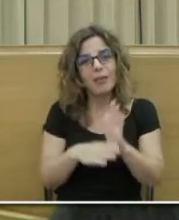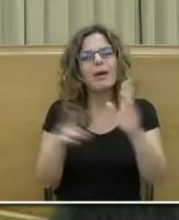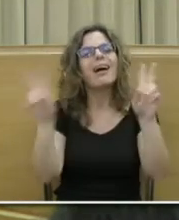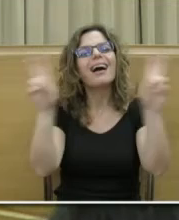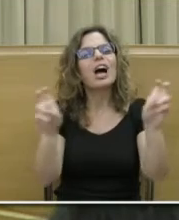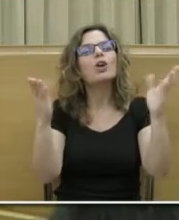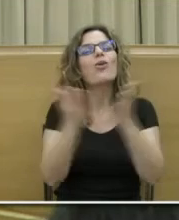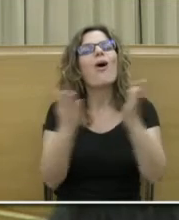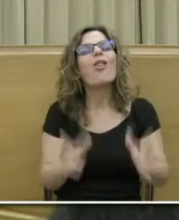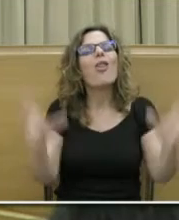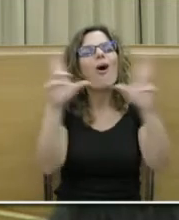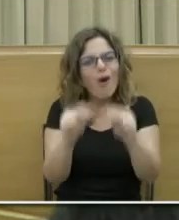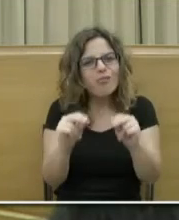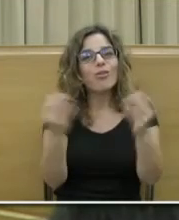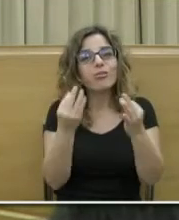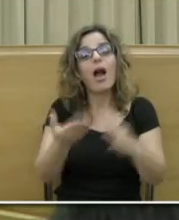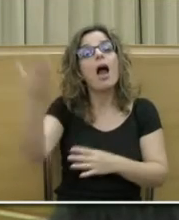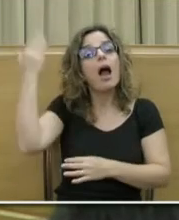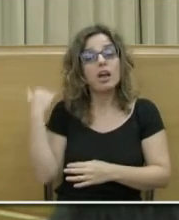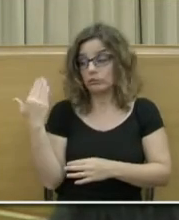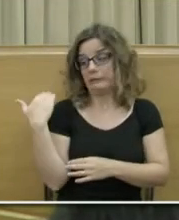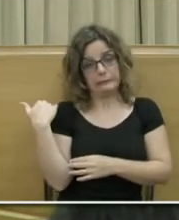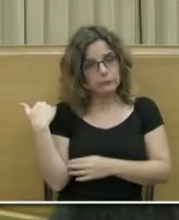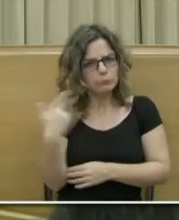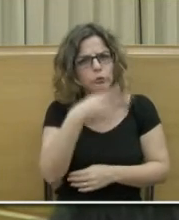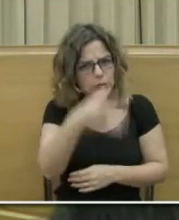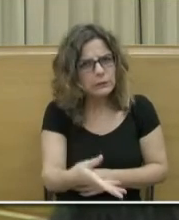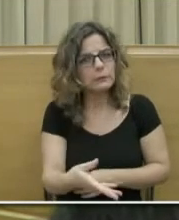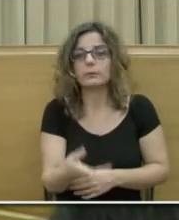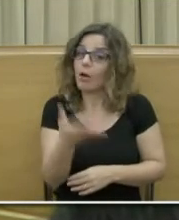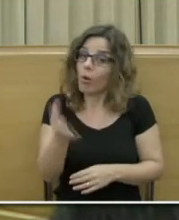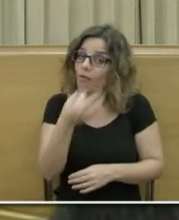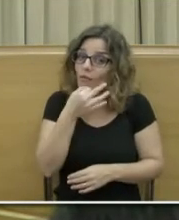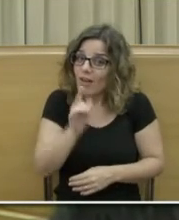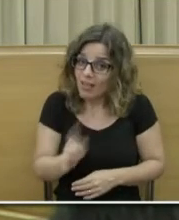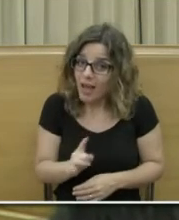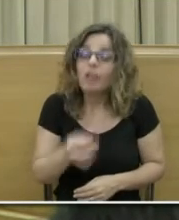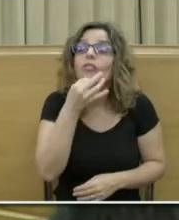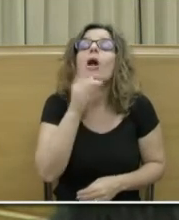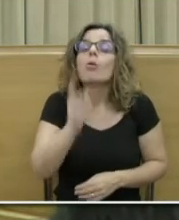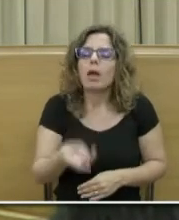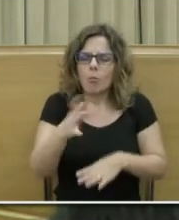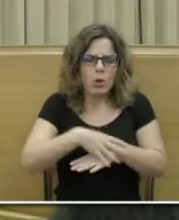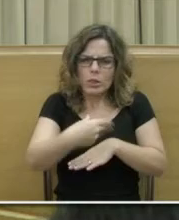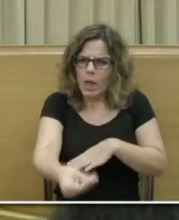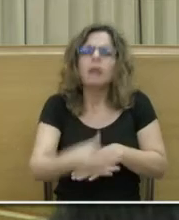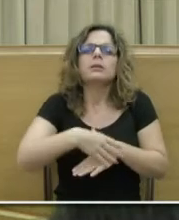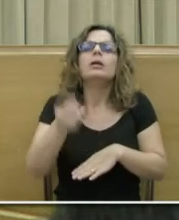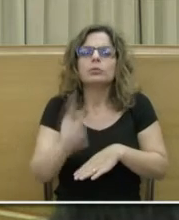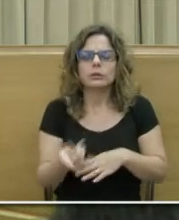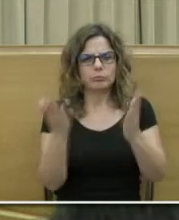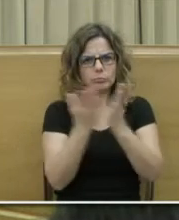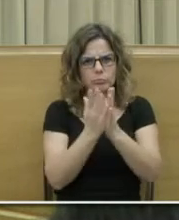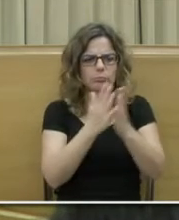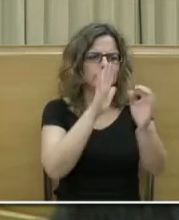tive a oportunidade de me referir a ele no passado recente, refiro-me exclusivamente agora ao atraso nas intervenções nas